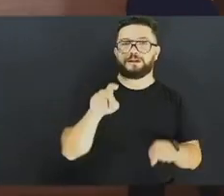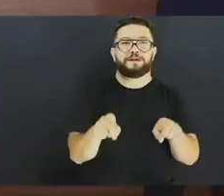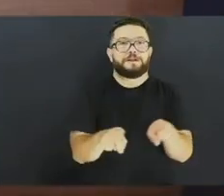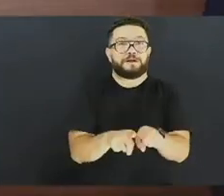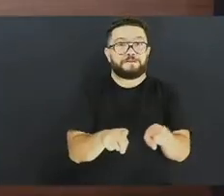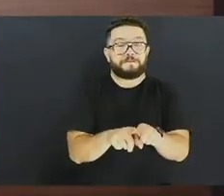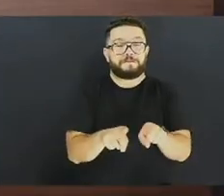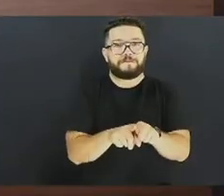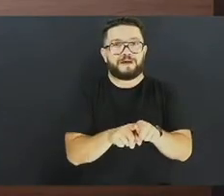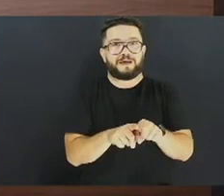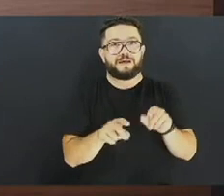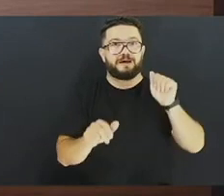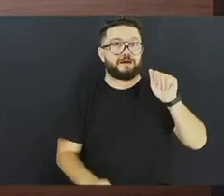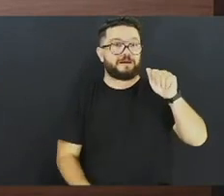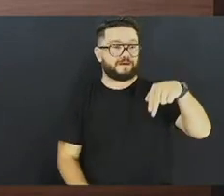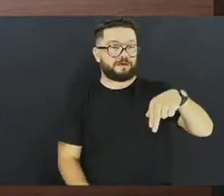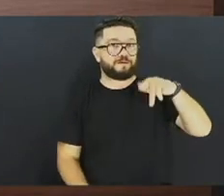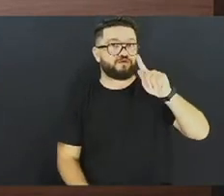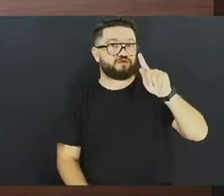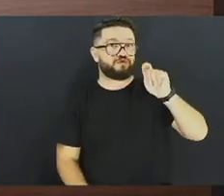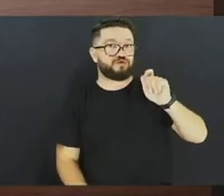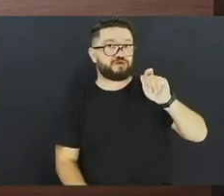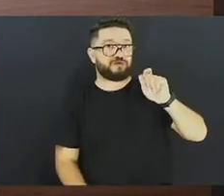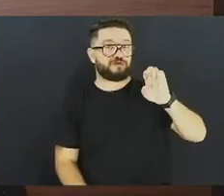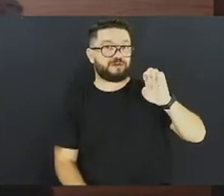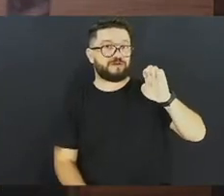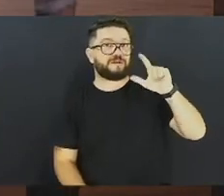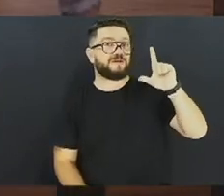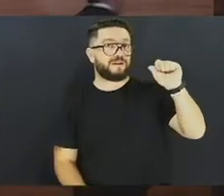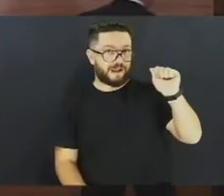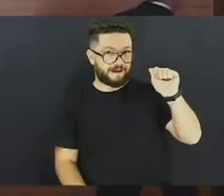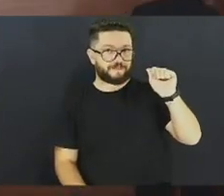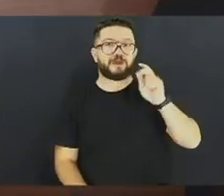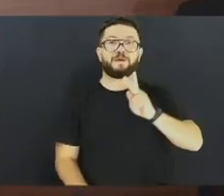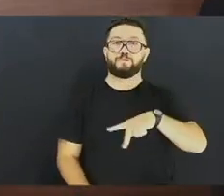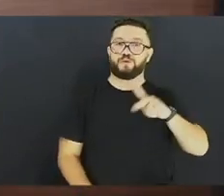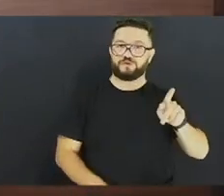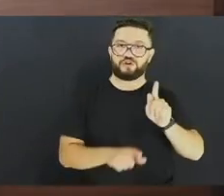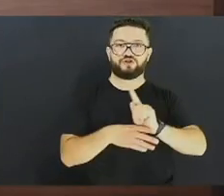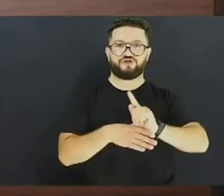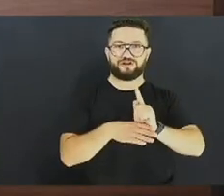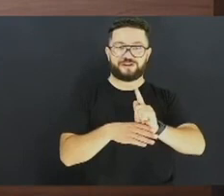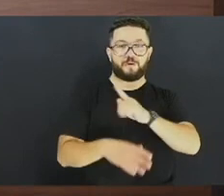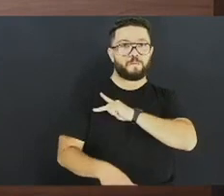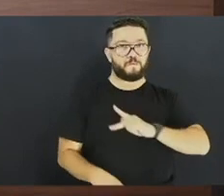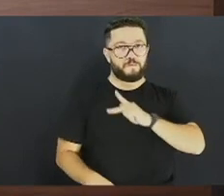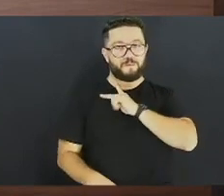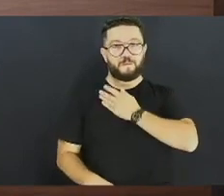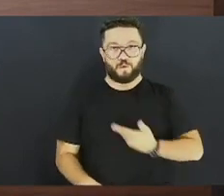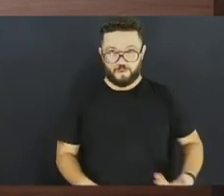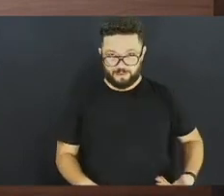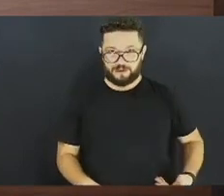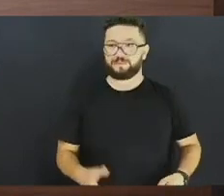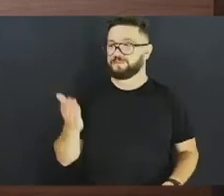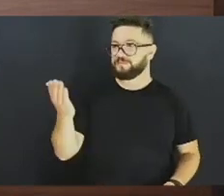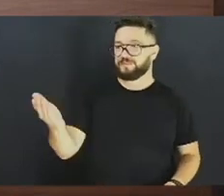a controladora interna Ângela Santos Barcelo, de Querência do Norte, professor de Gestão Pública André Luiz de Oliveira e o vereador presidente da Câmara de Santa Isabel do